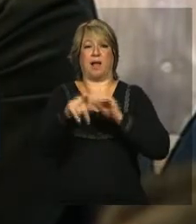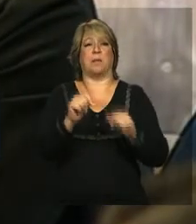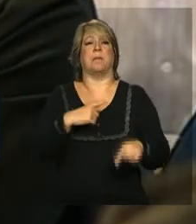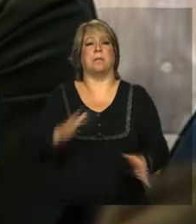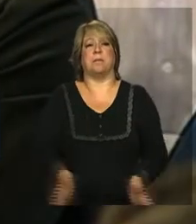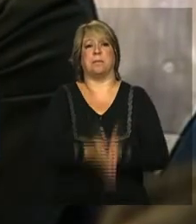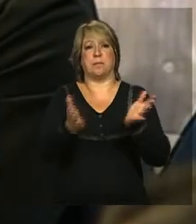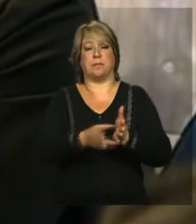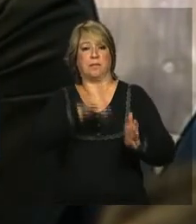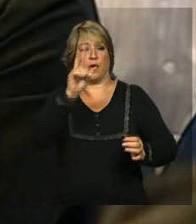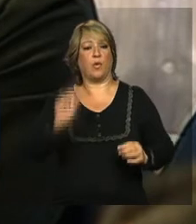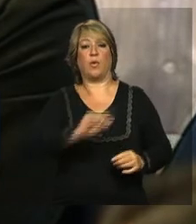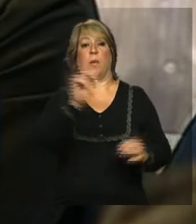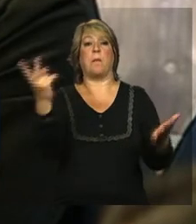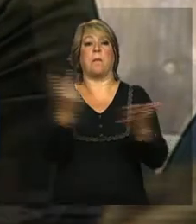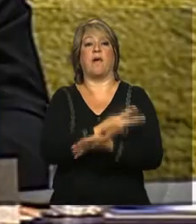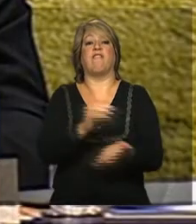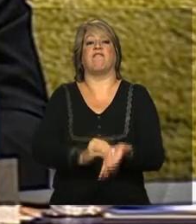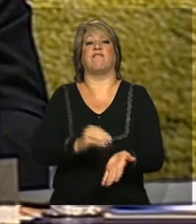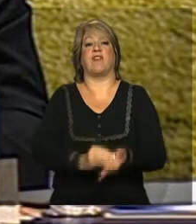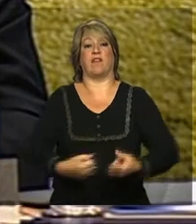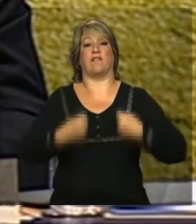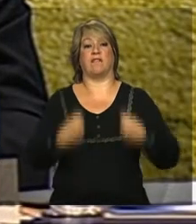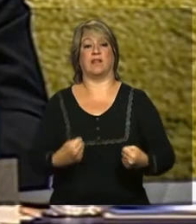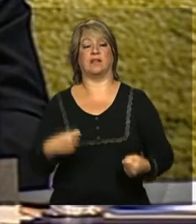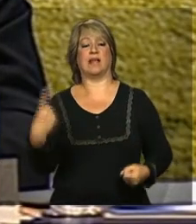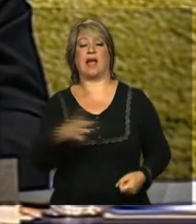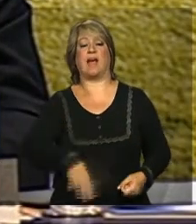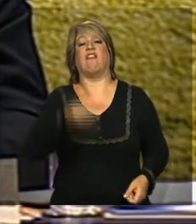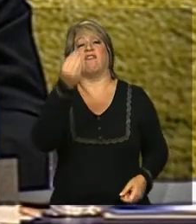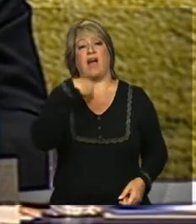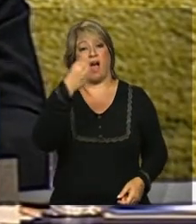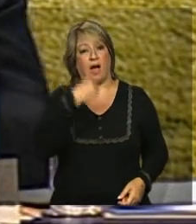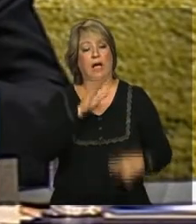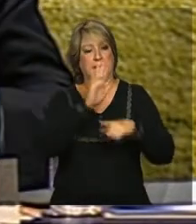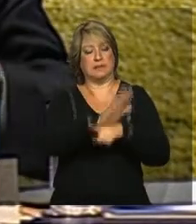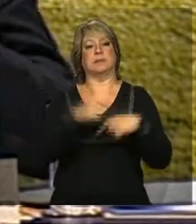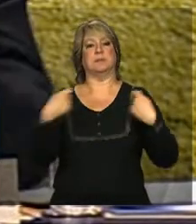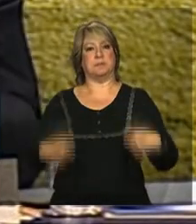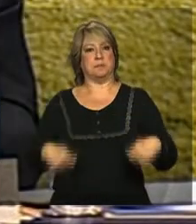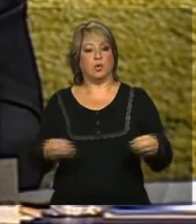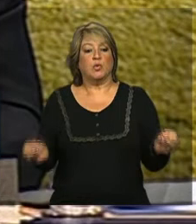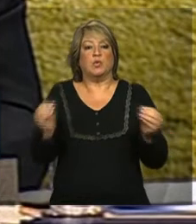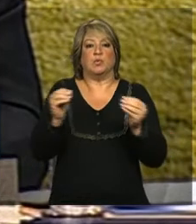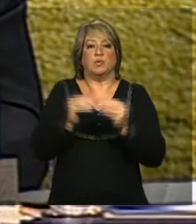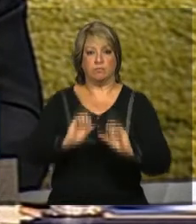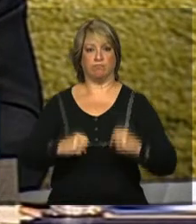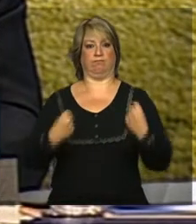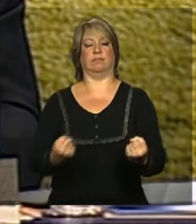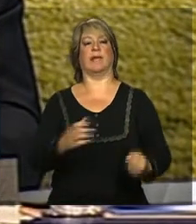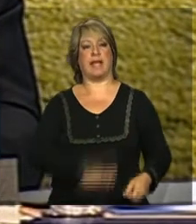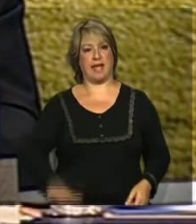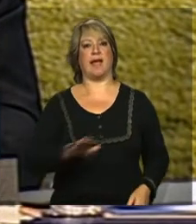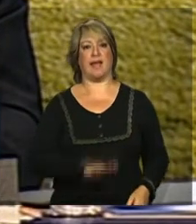né probabilidade de hipovitaminoses abdominalgia deficiência da vitamina A por isso que tá dando um suplemento para